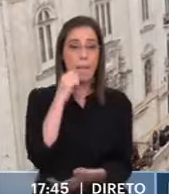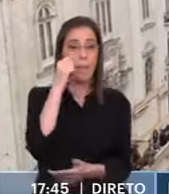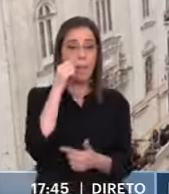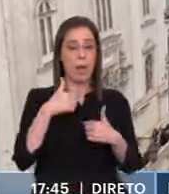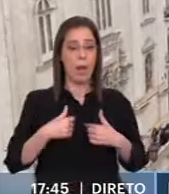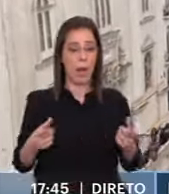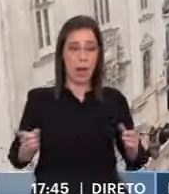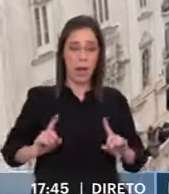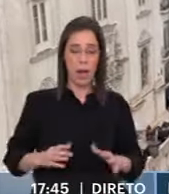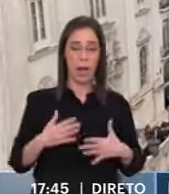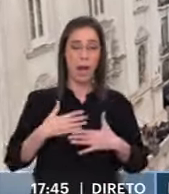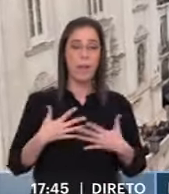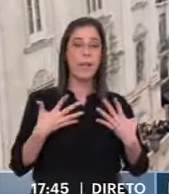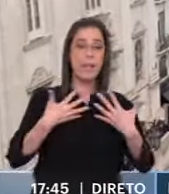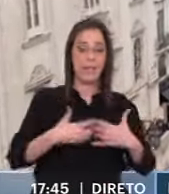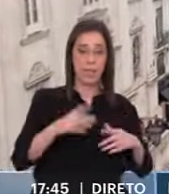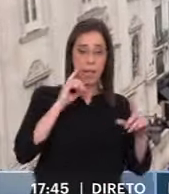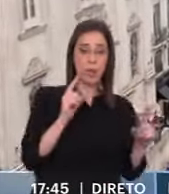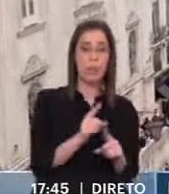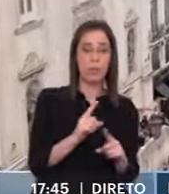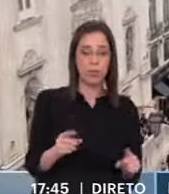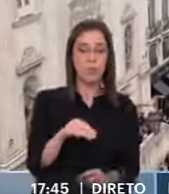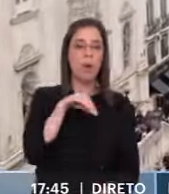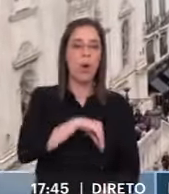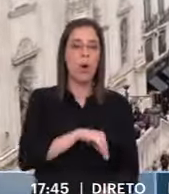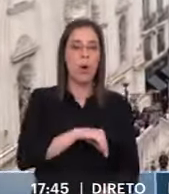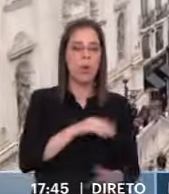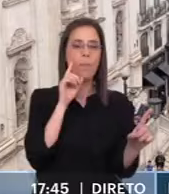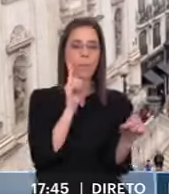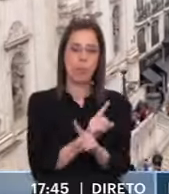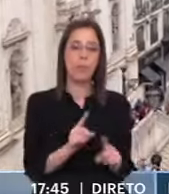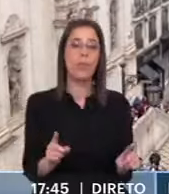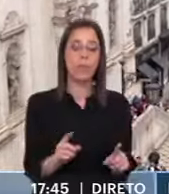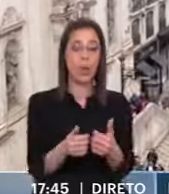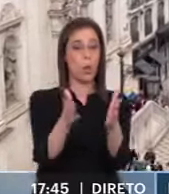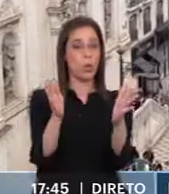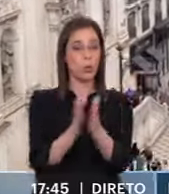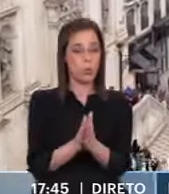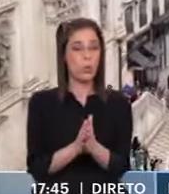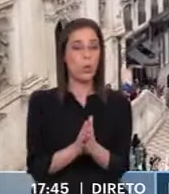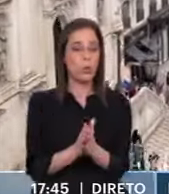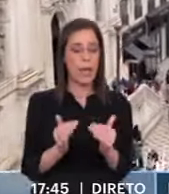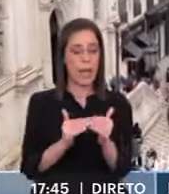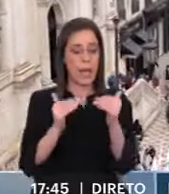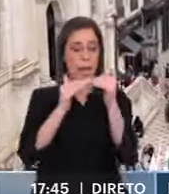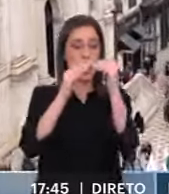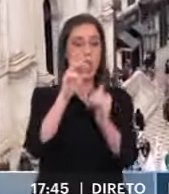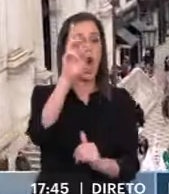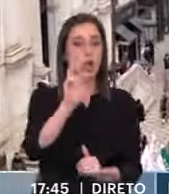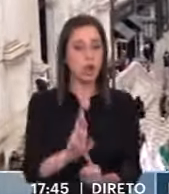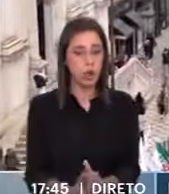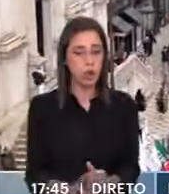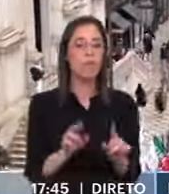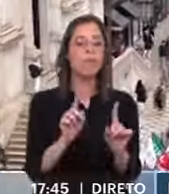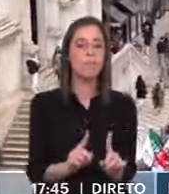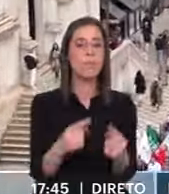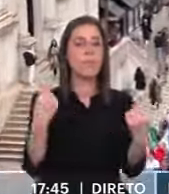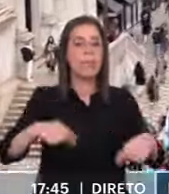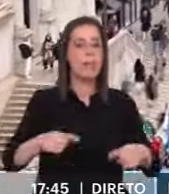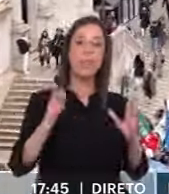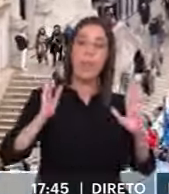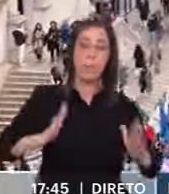âmbito, mas está no âmbito dos sindicatos de professores, os vencimentos dos professores, de todos os índices remuneratórios. É preciso que isto exista,